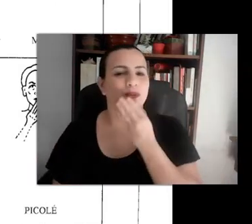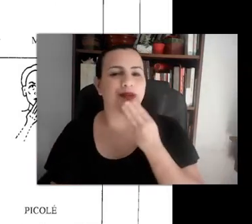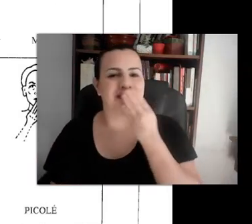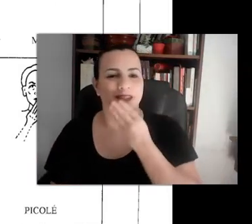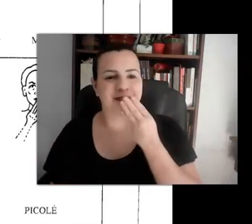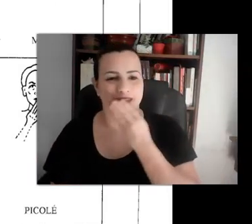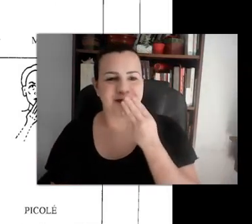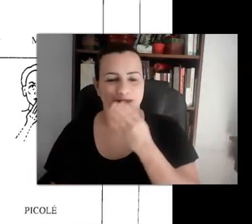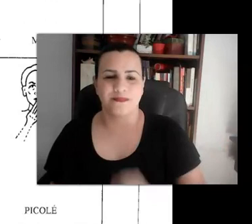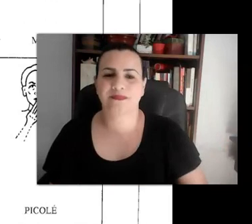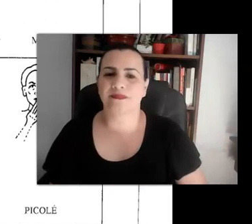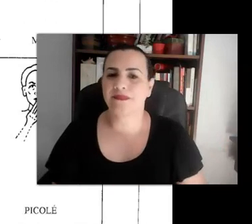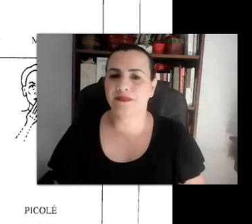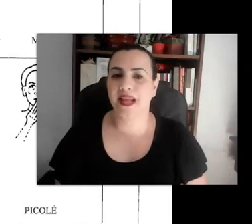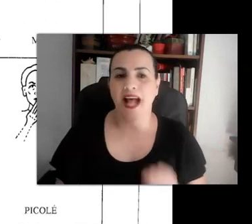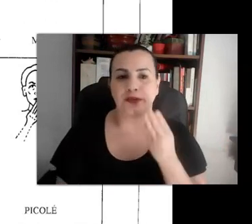alimentos doces.